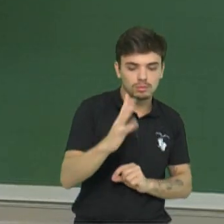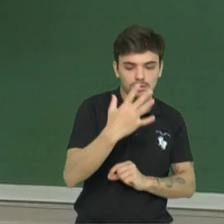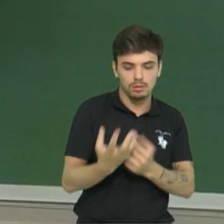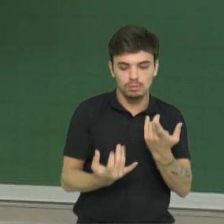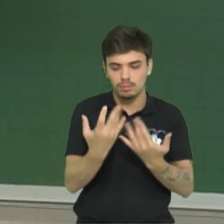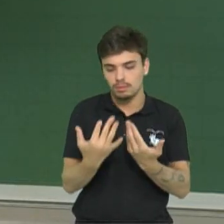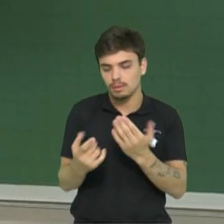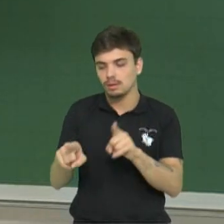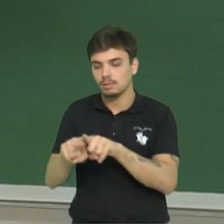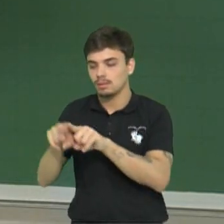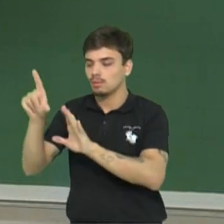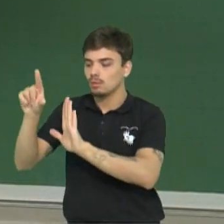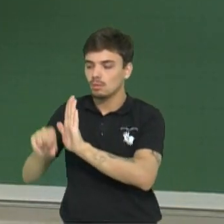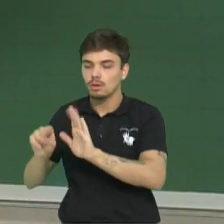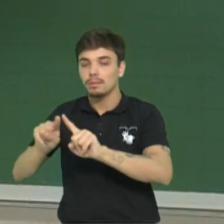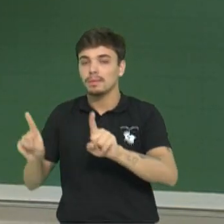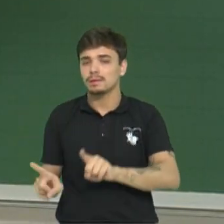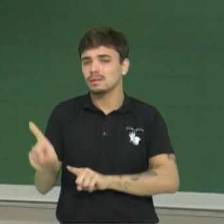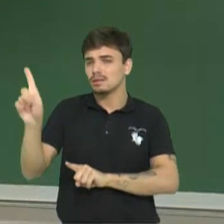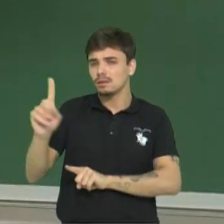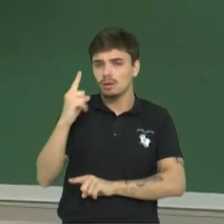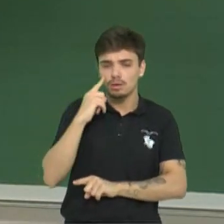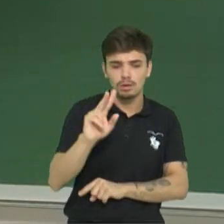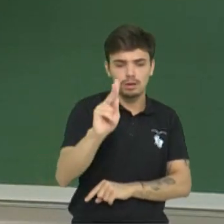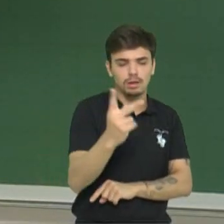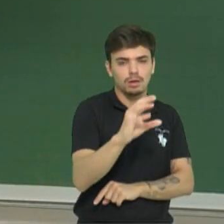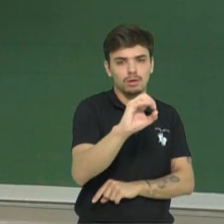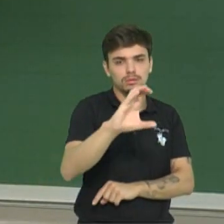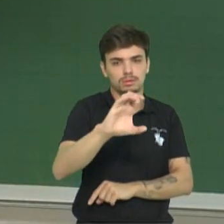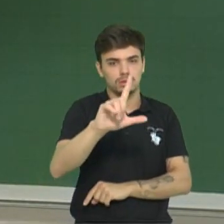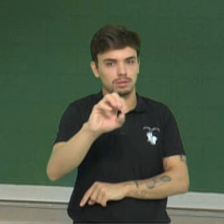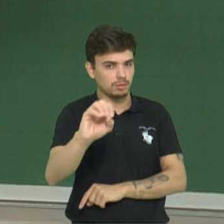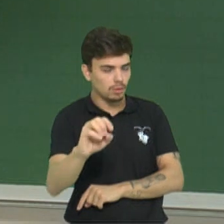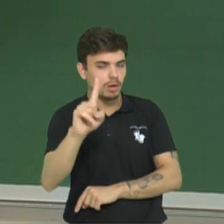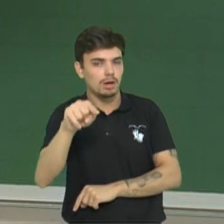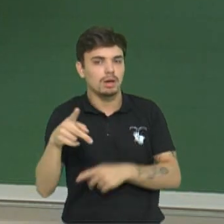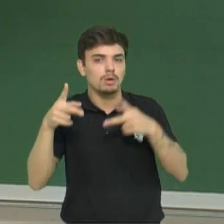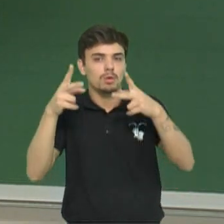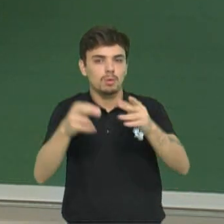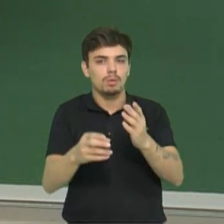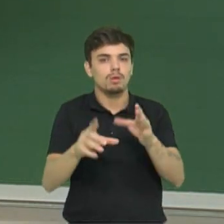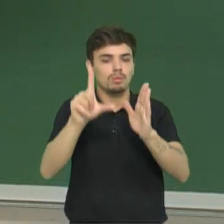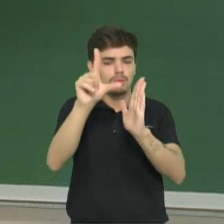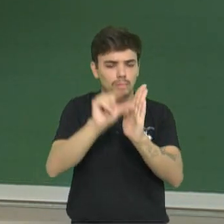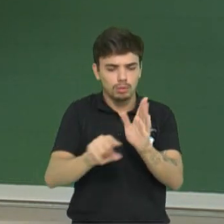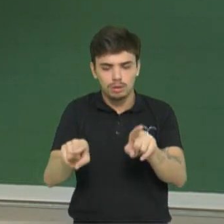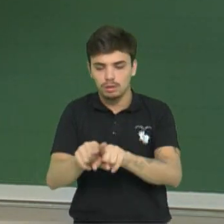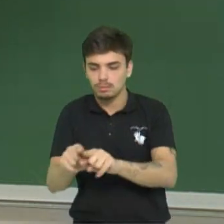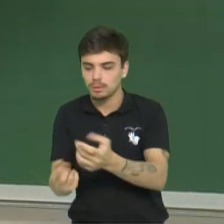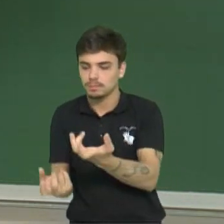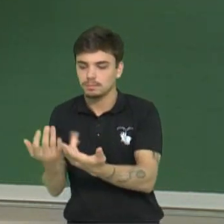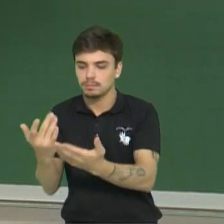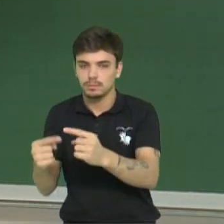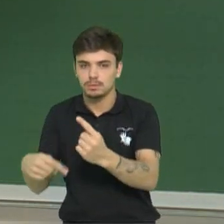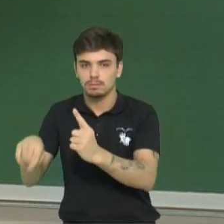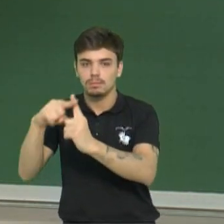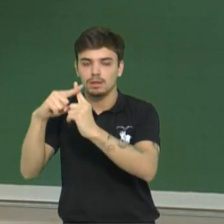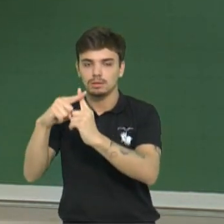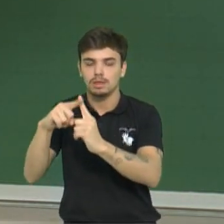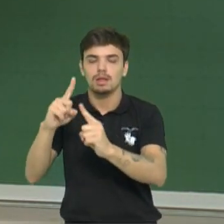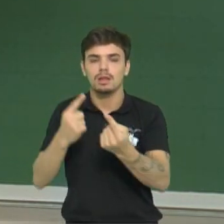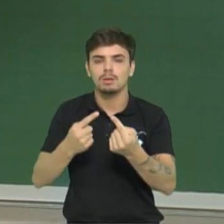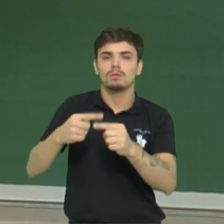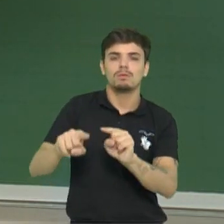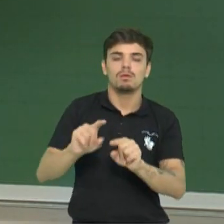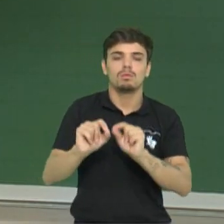sofreu redução. Nesse caso, o HOClO aqui, ele é tanto agente redutor quanto agente oxidante. Ele vai provocar